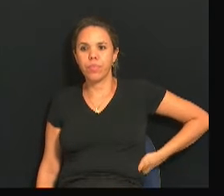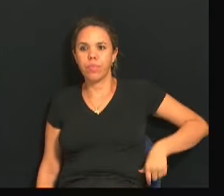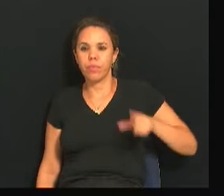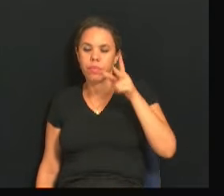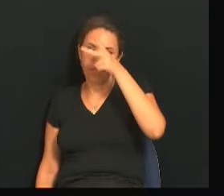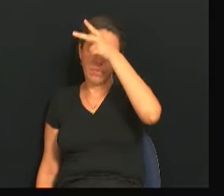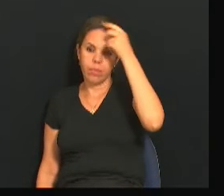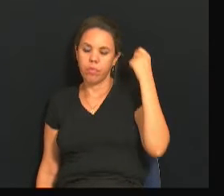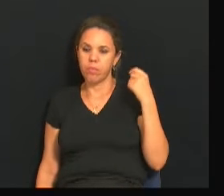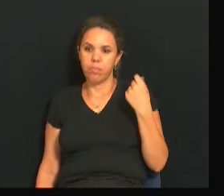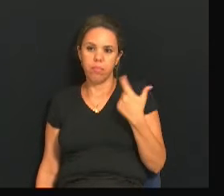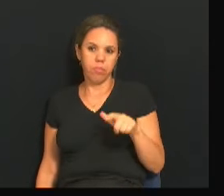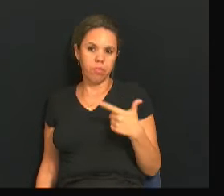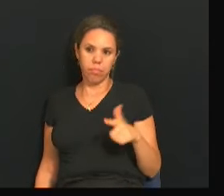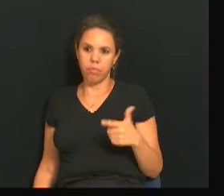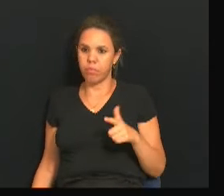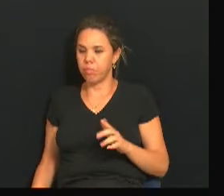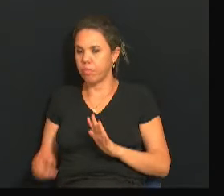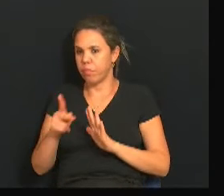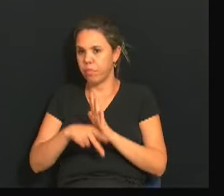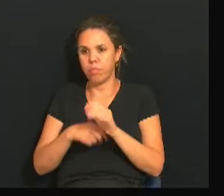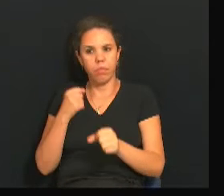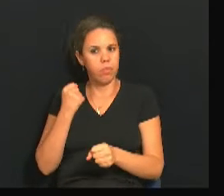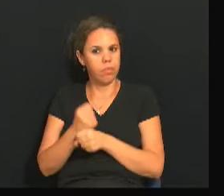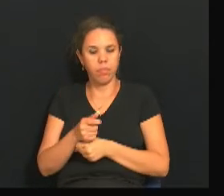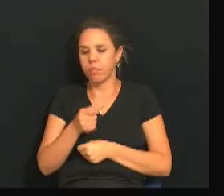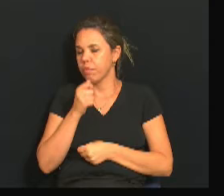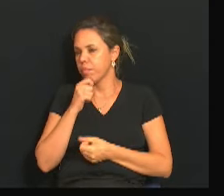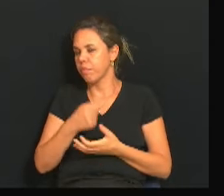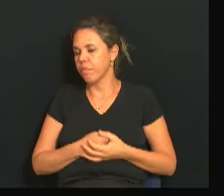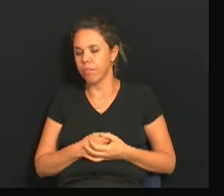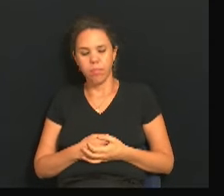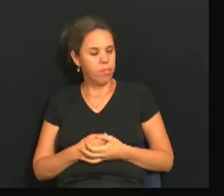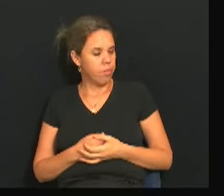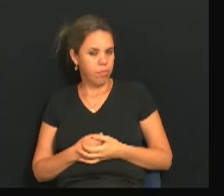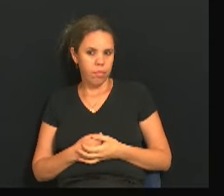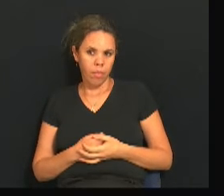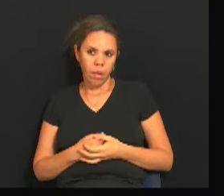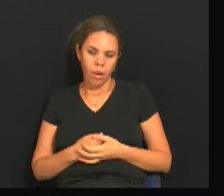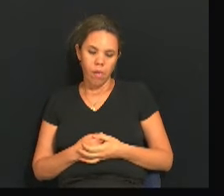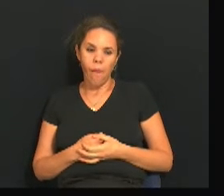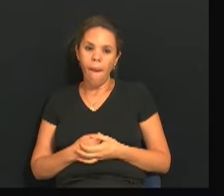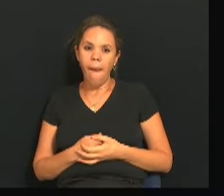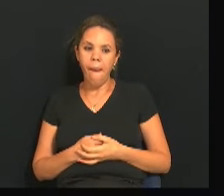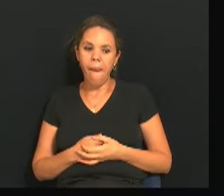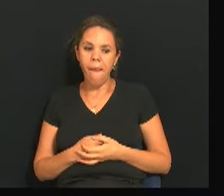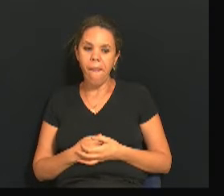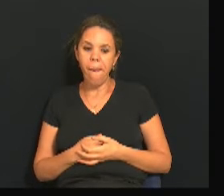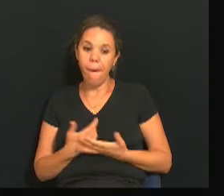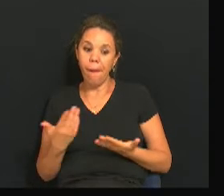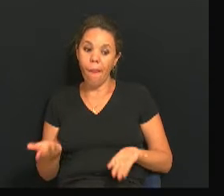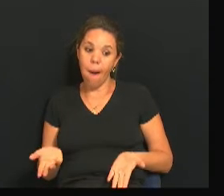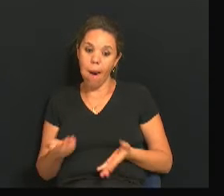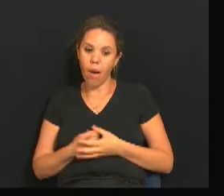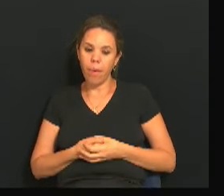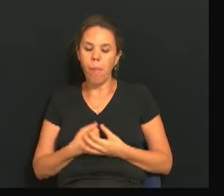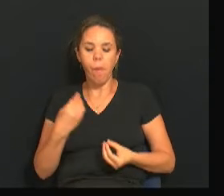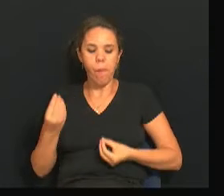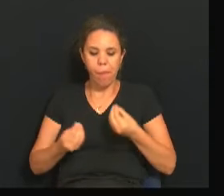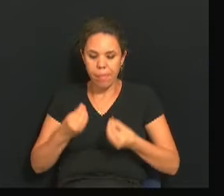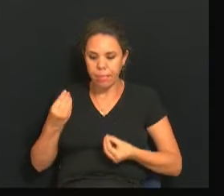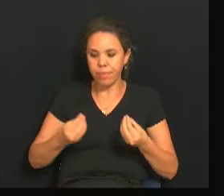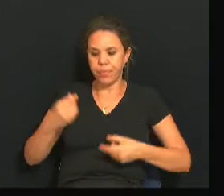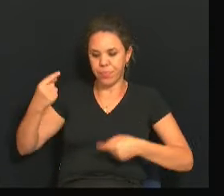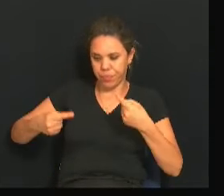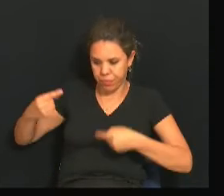de não tem projeto de construção de novas escolas, né? Enfim, como que a gente discute a